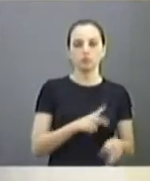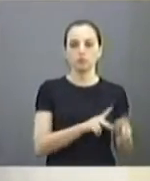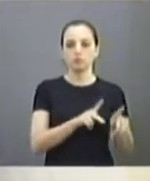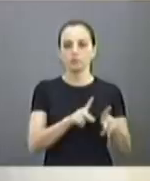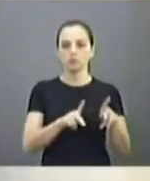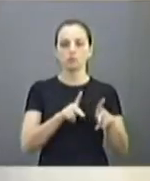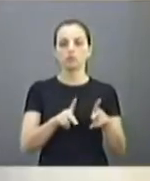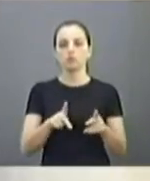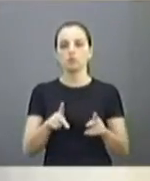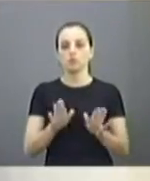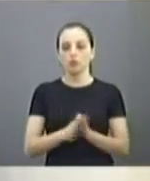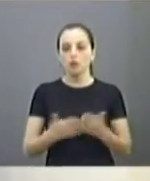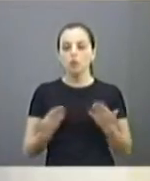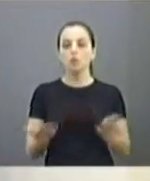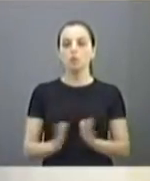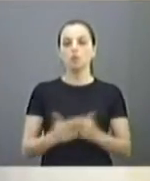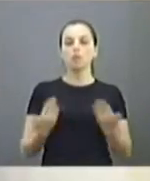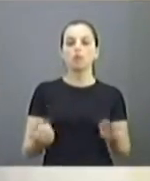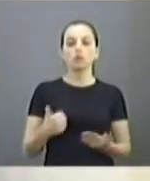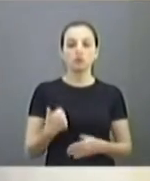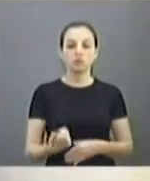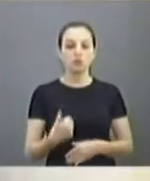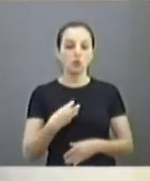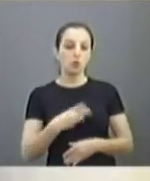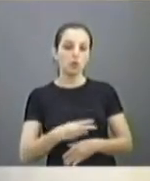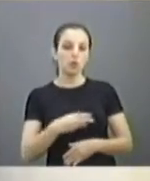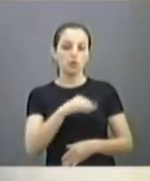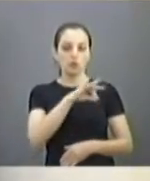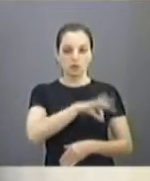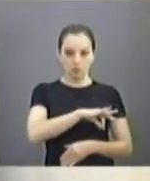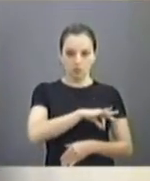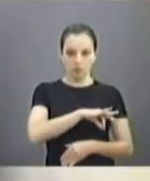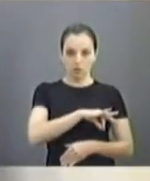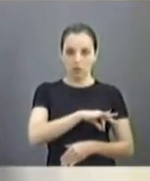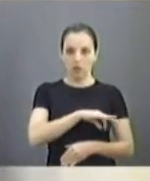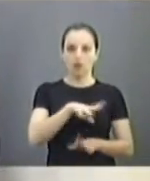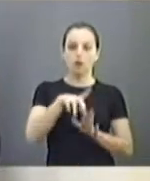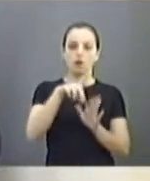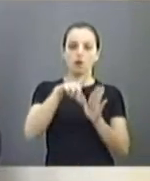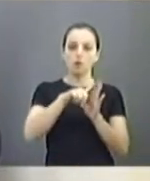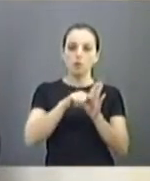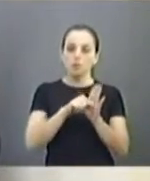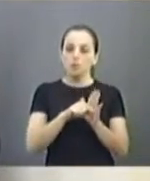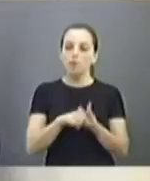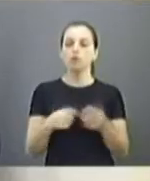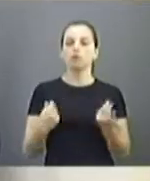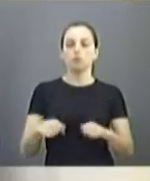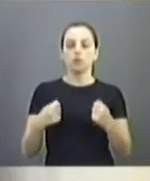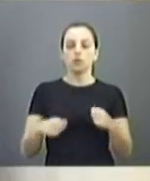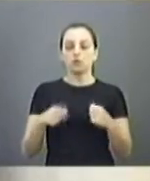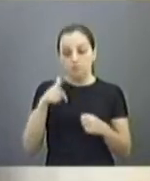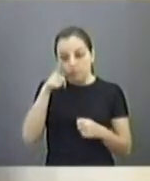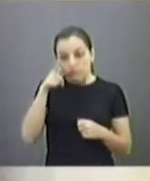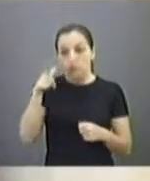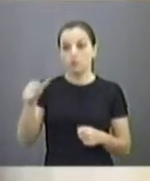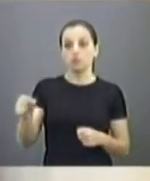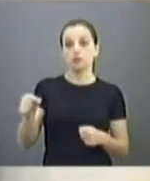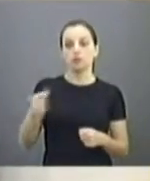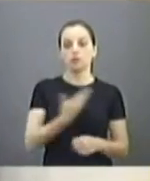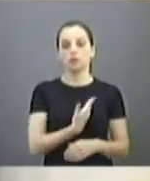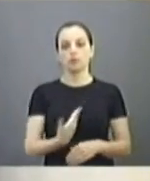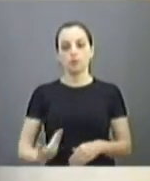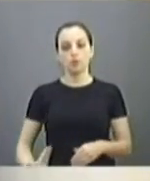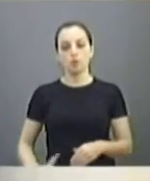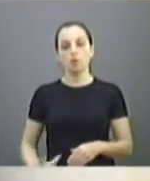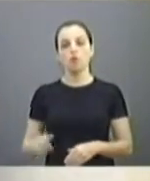mais carente, de 1 a 3 salários mínimos, também merece toda a atenção do poder público, principalmente